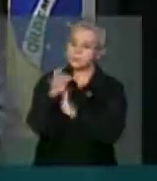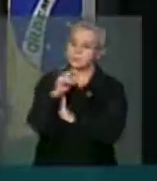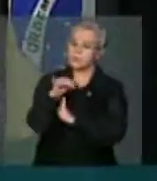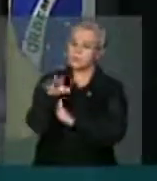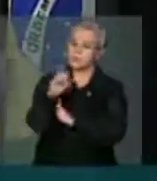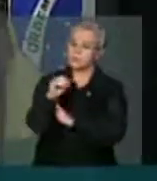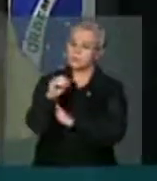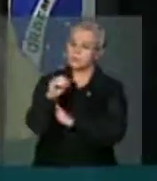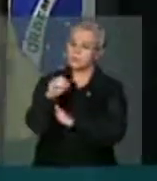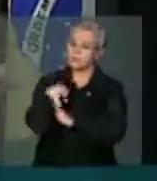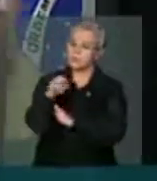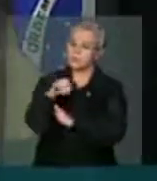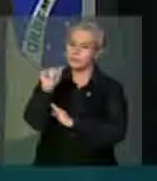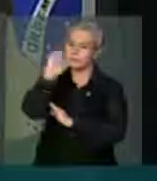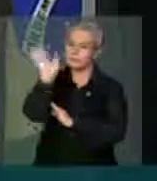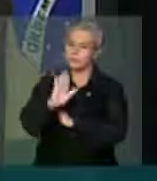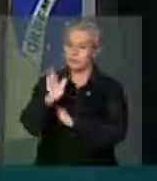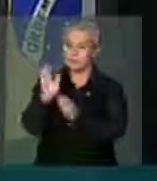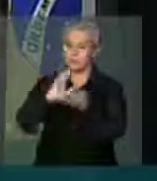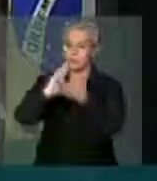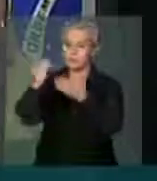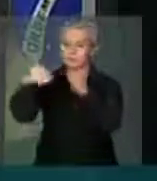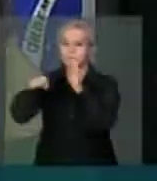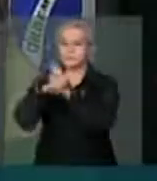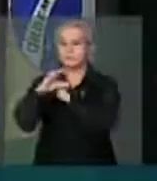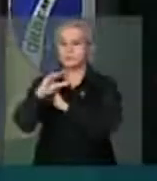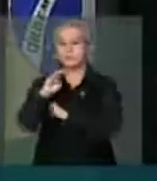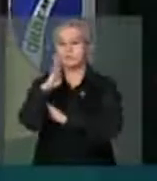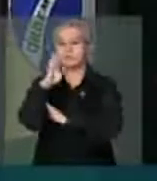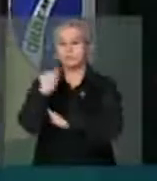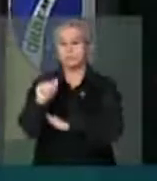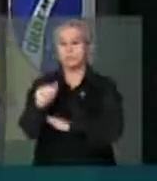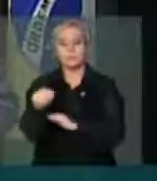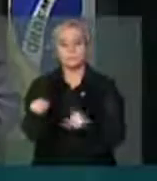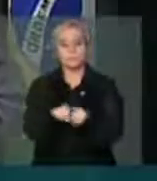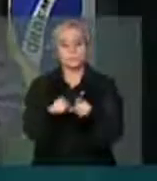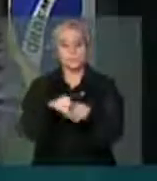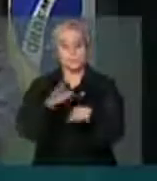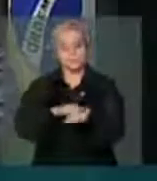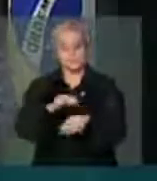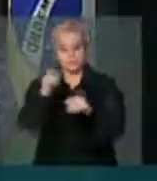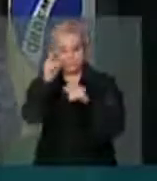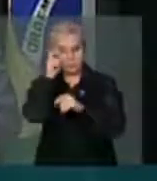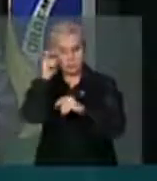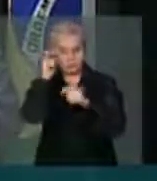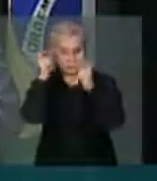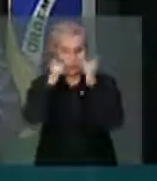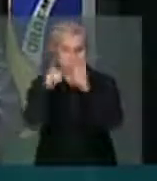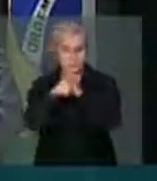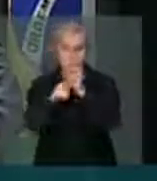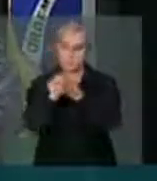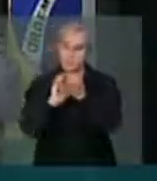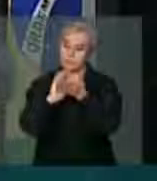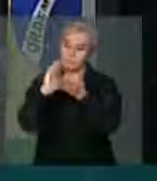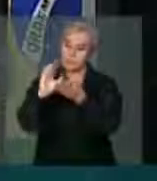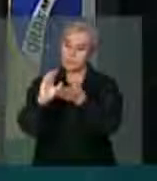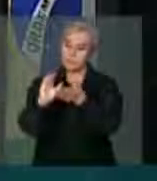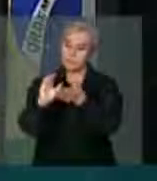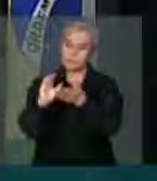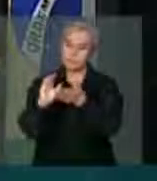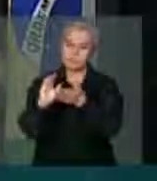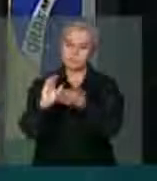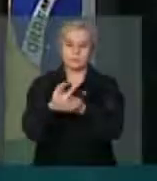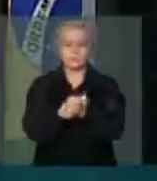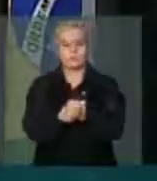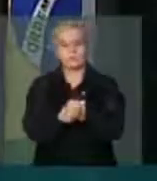Cuba, mostrando mais preocupação na transferência de dinheiro para o regime dos Castros do que